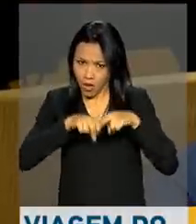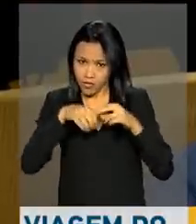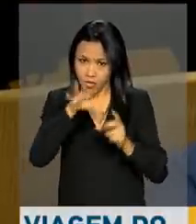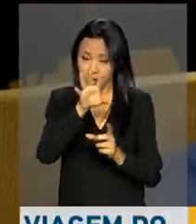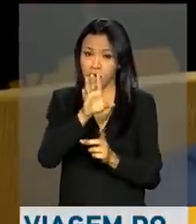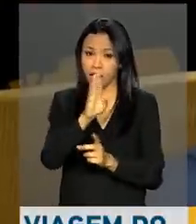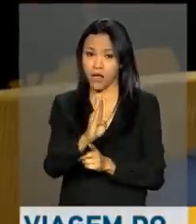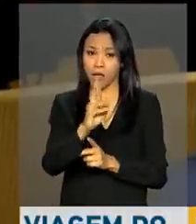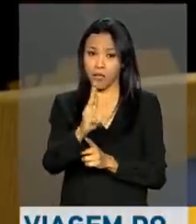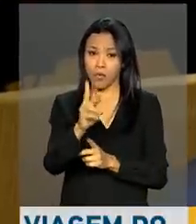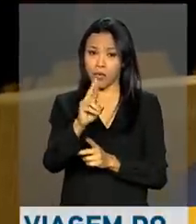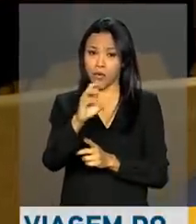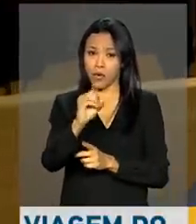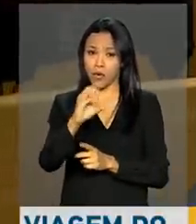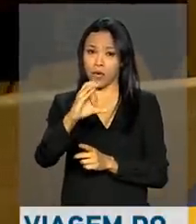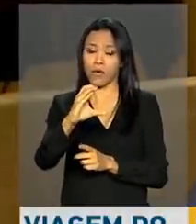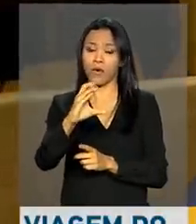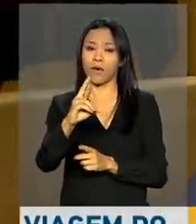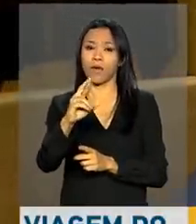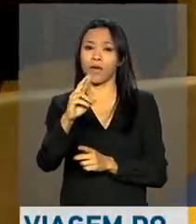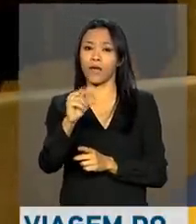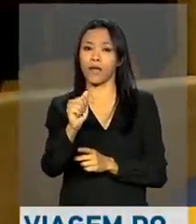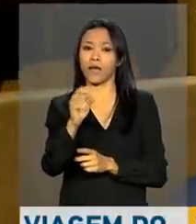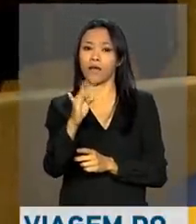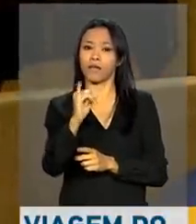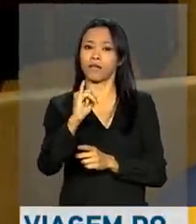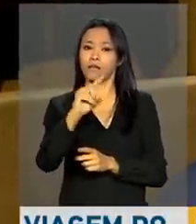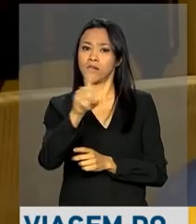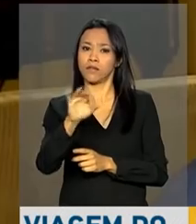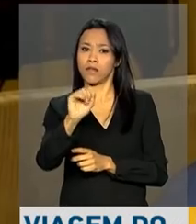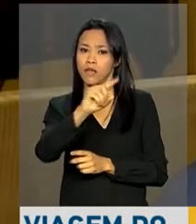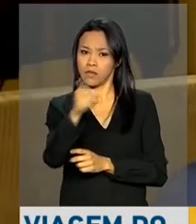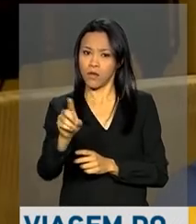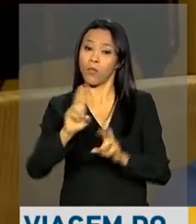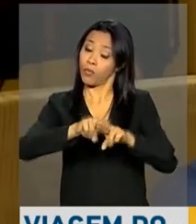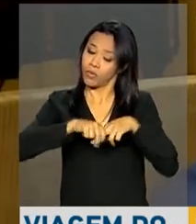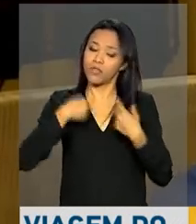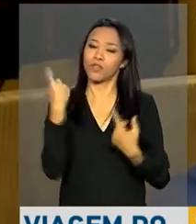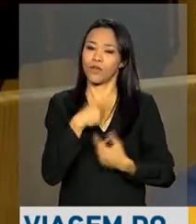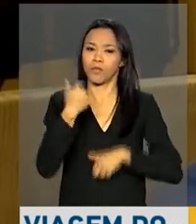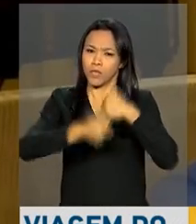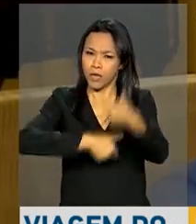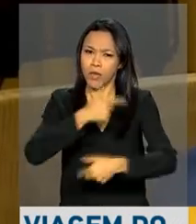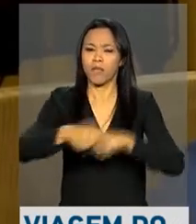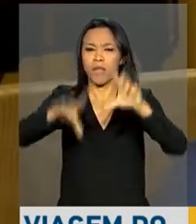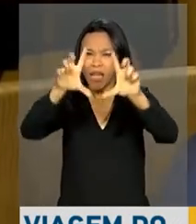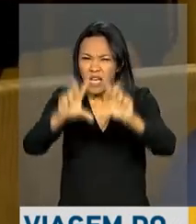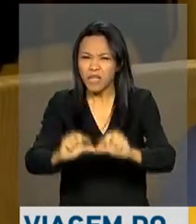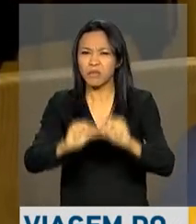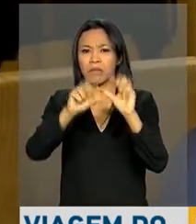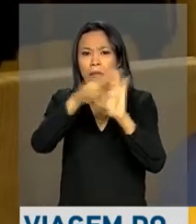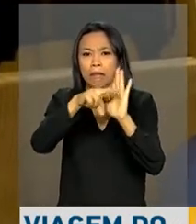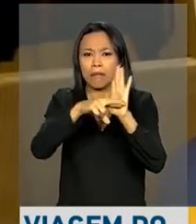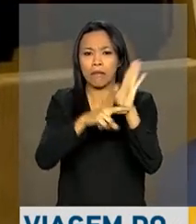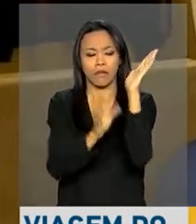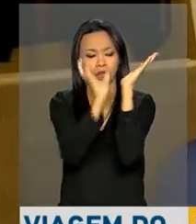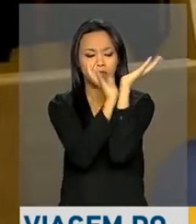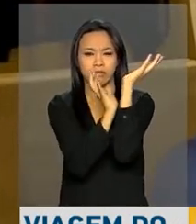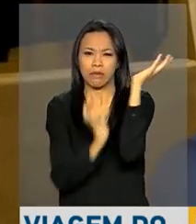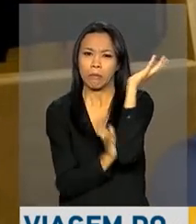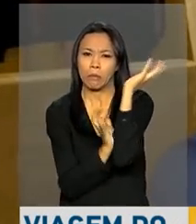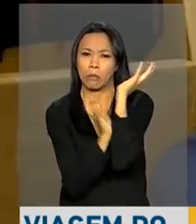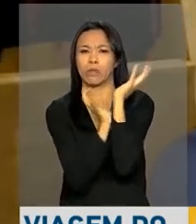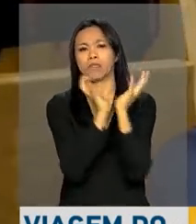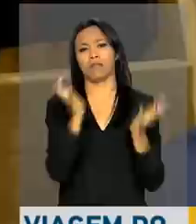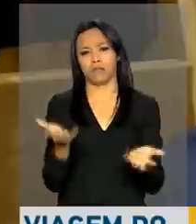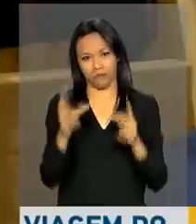isso? E por isso nós estamos trabalhando para desburocratizar. A modernização da legislação trabalhista,